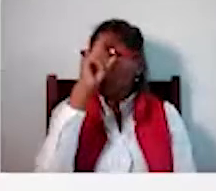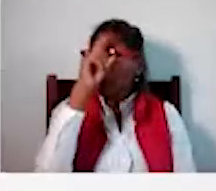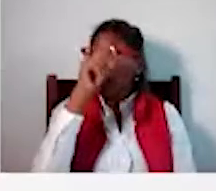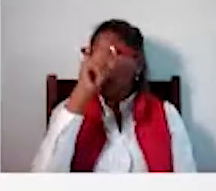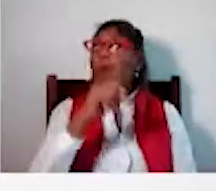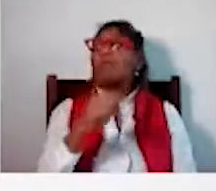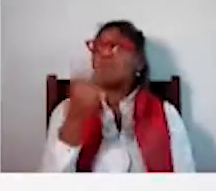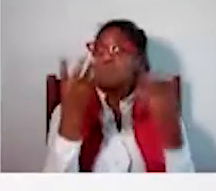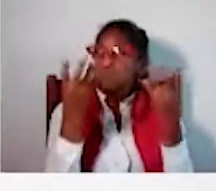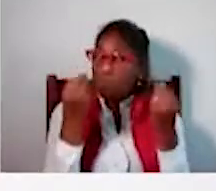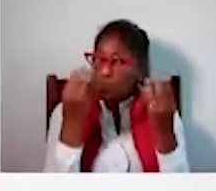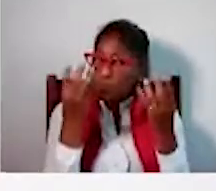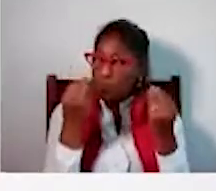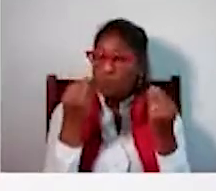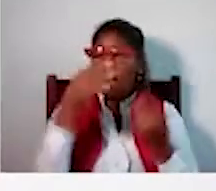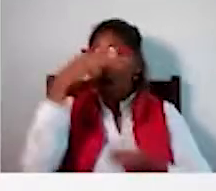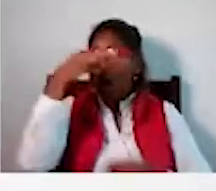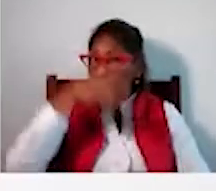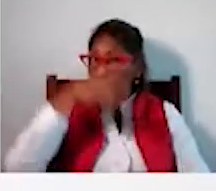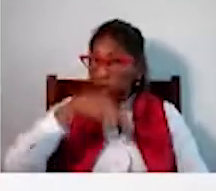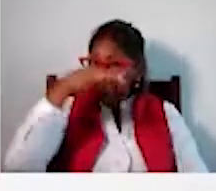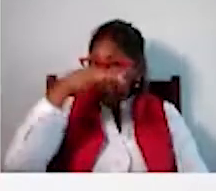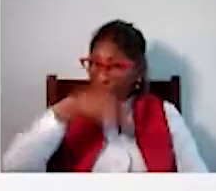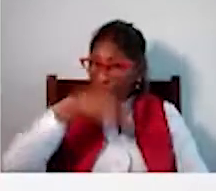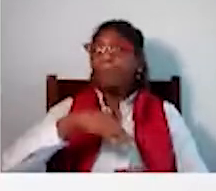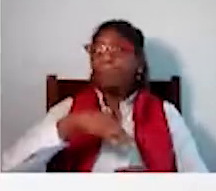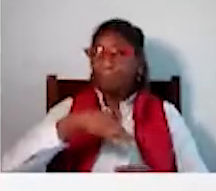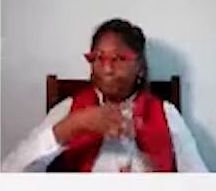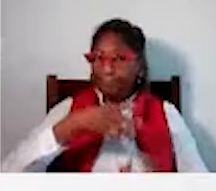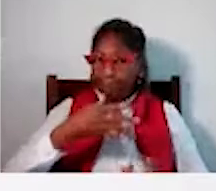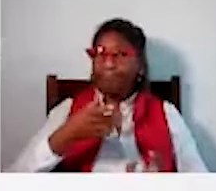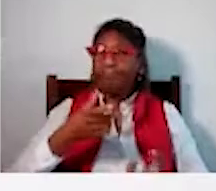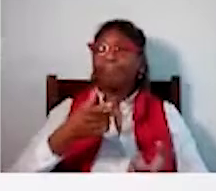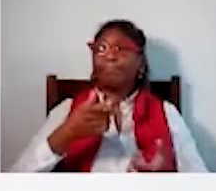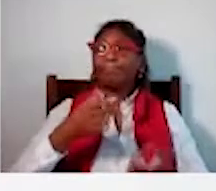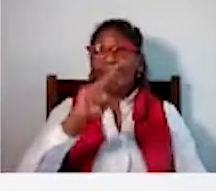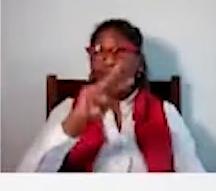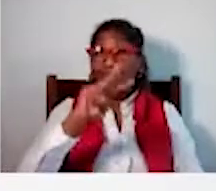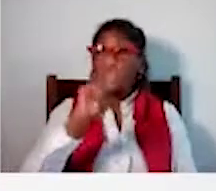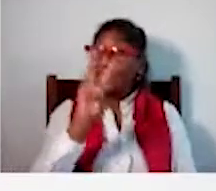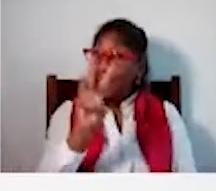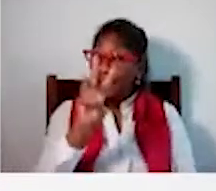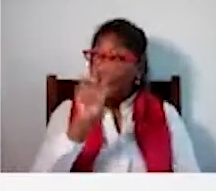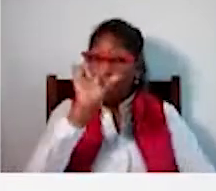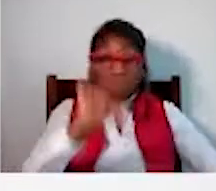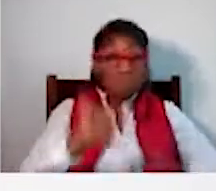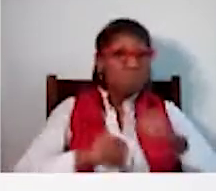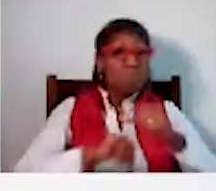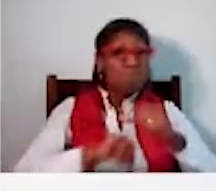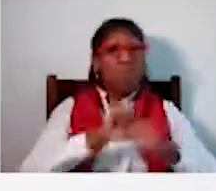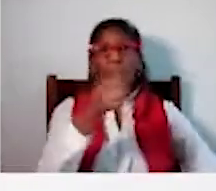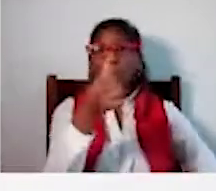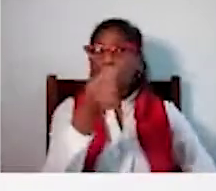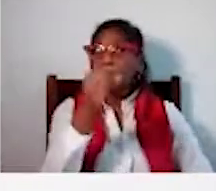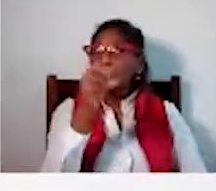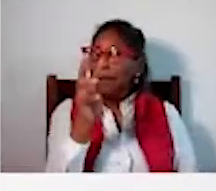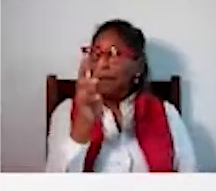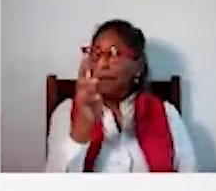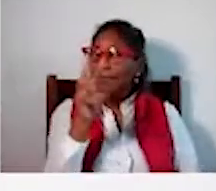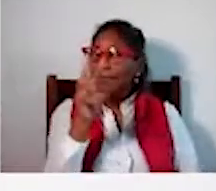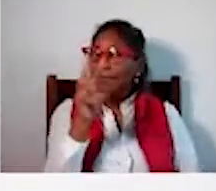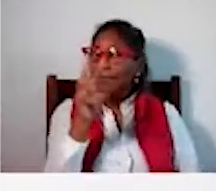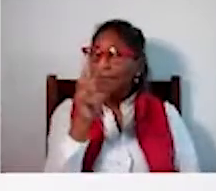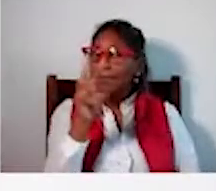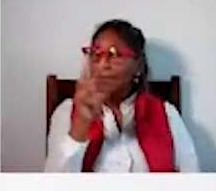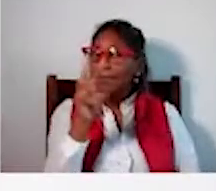na região Caxias do Sul, região da Serra, eram 23, passaram para 63 hospitalizações na semana seguinte. Um